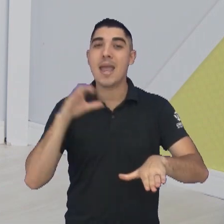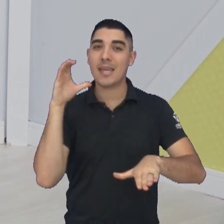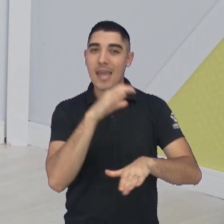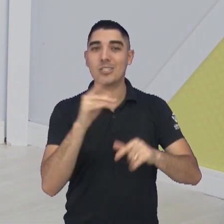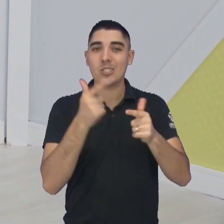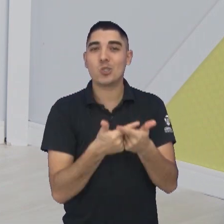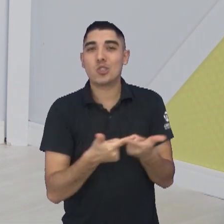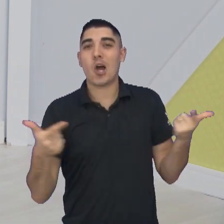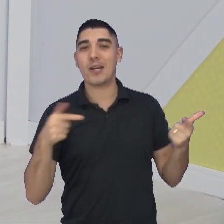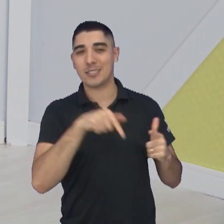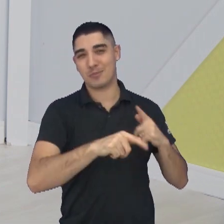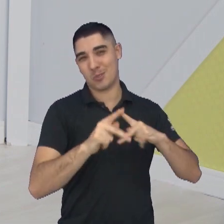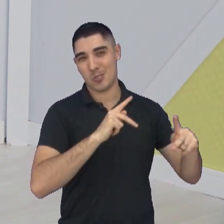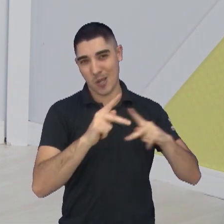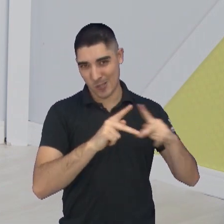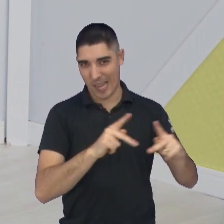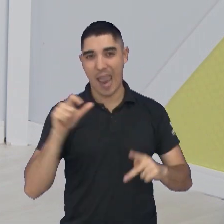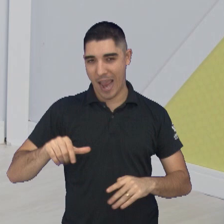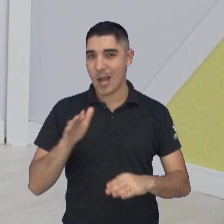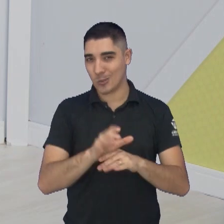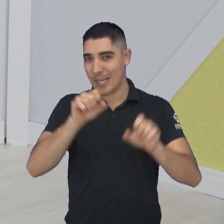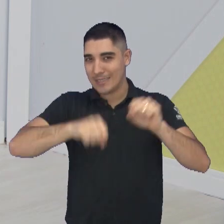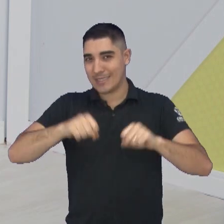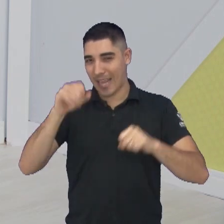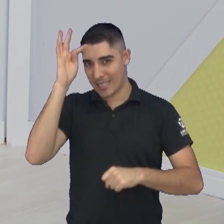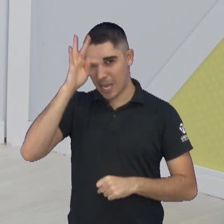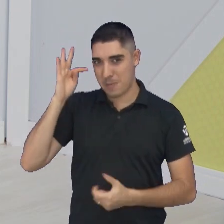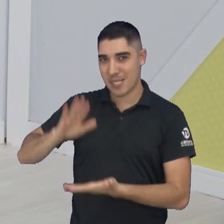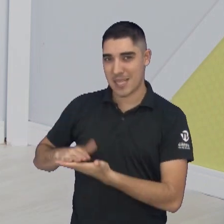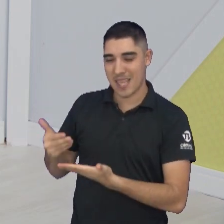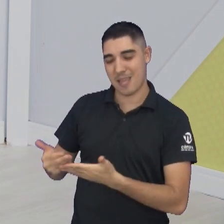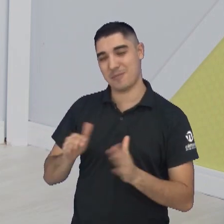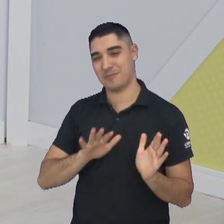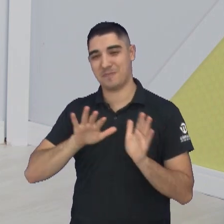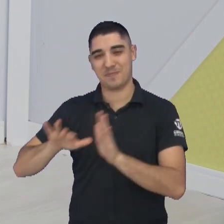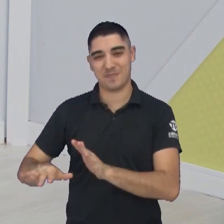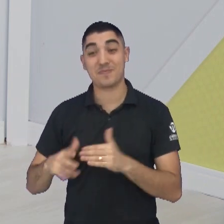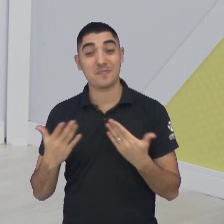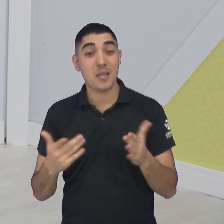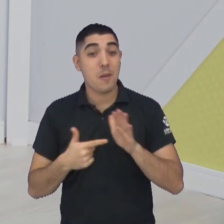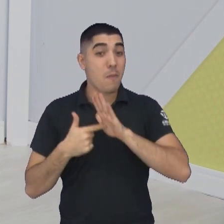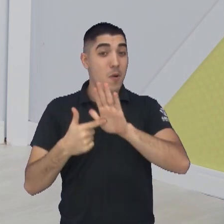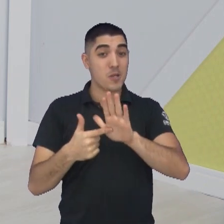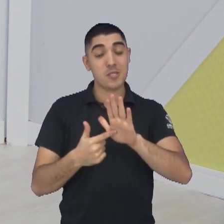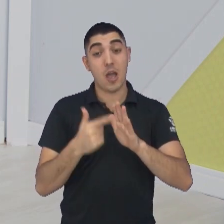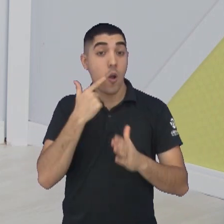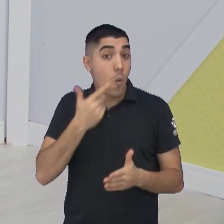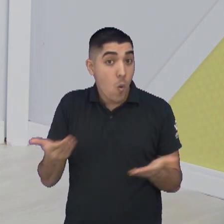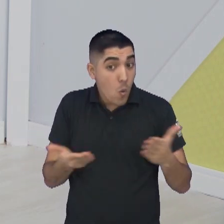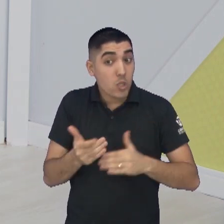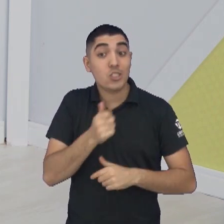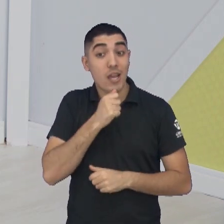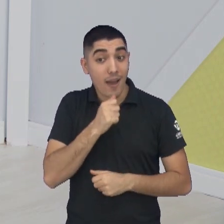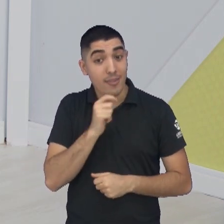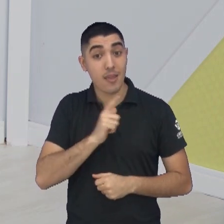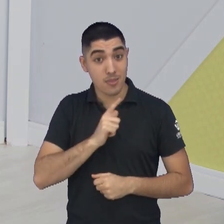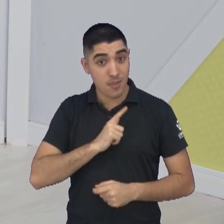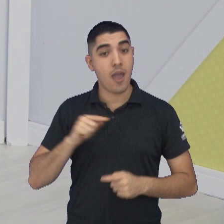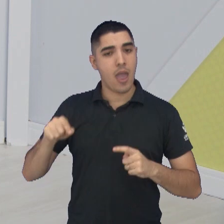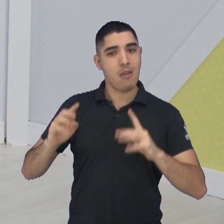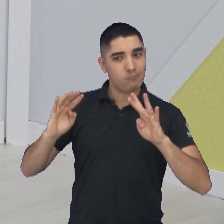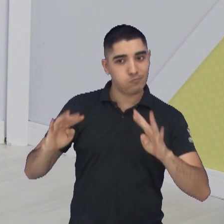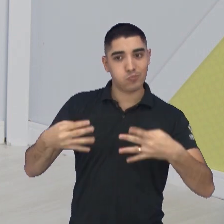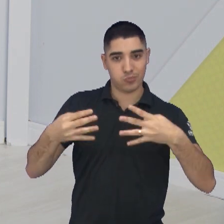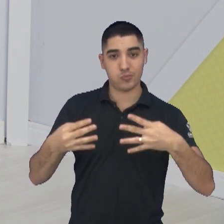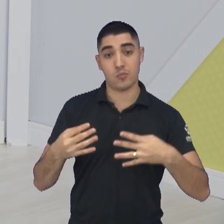equipe do Farmacon de Vôlei São José. Matheus, coloca para a gente aqui os jogos das quartas de final, porque ainda tem jogo hoje que vai decidir ainda as